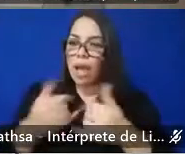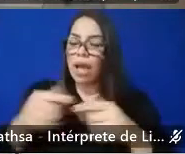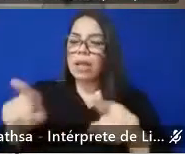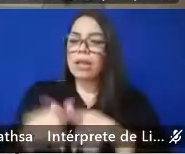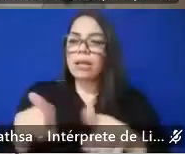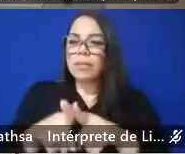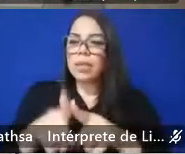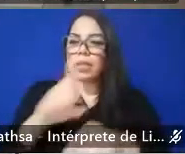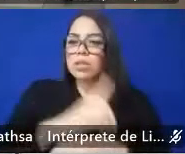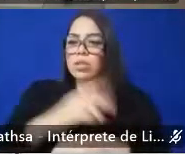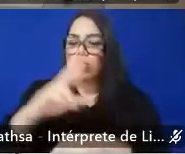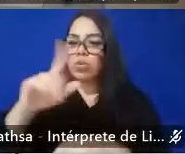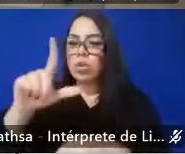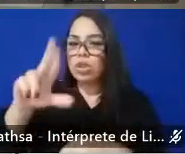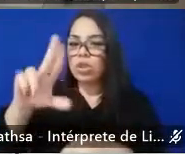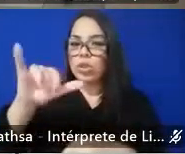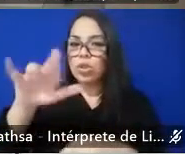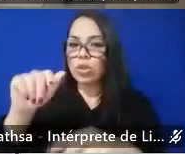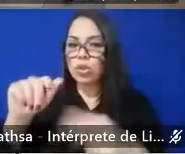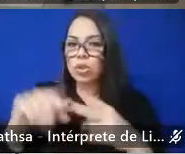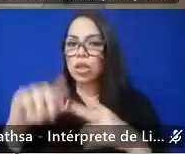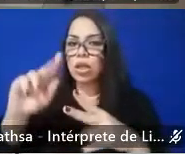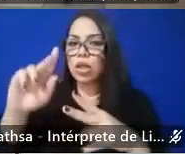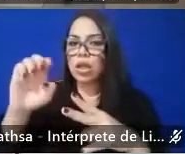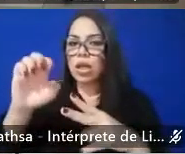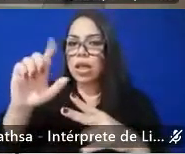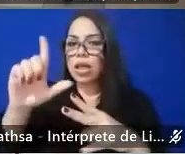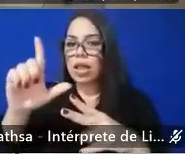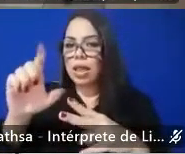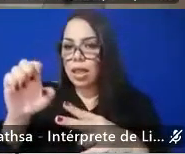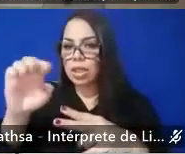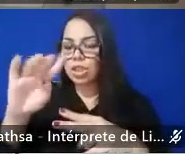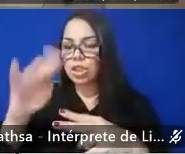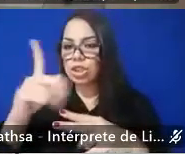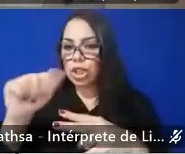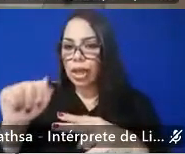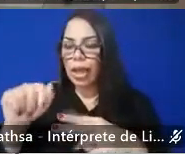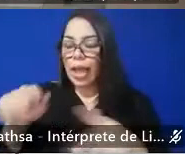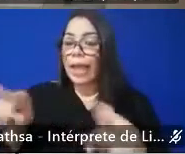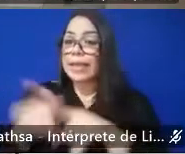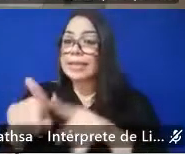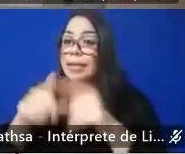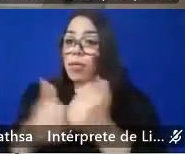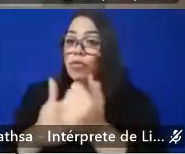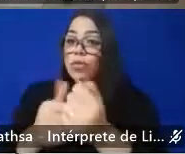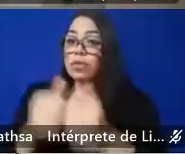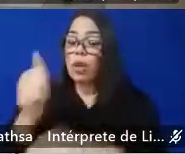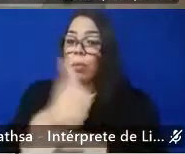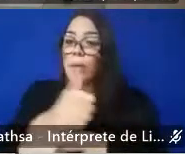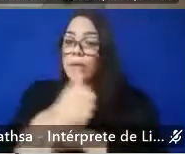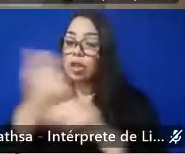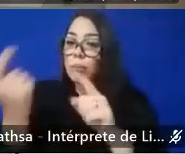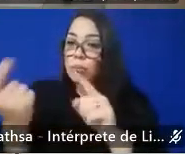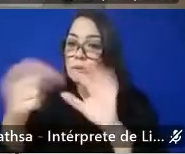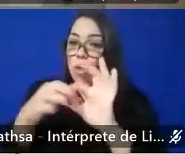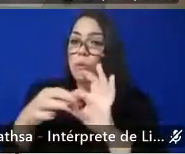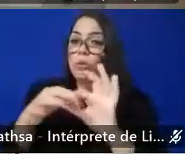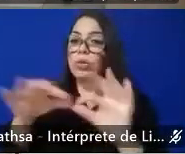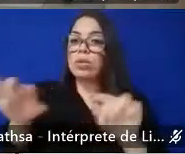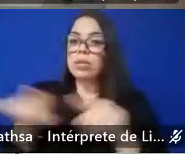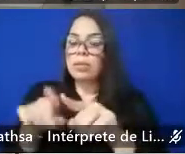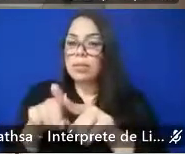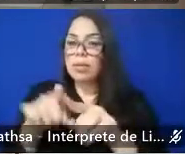doutora tele cheia e reforçar o princípio da unidade por exemplo Muitos daqueles